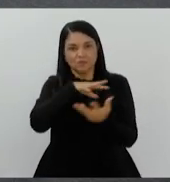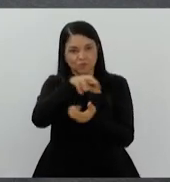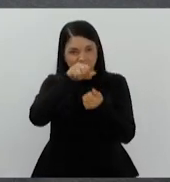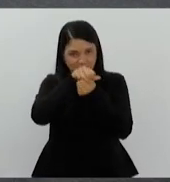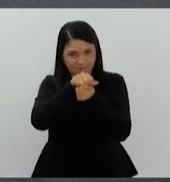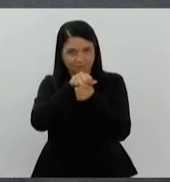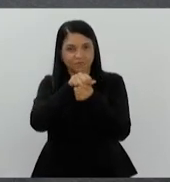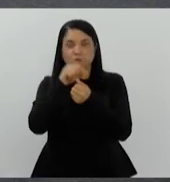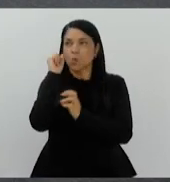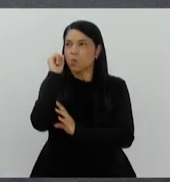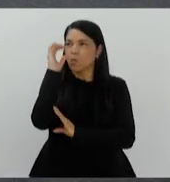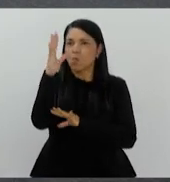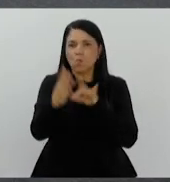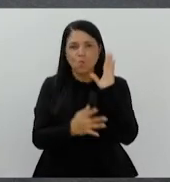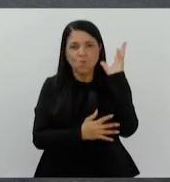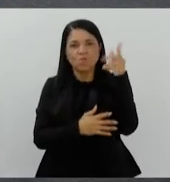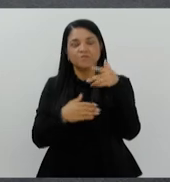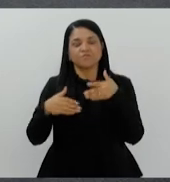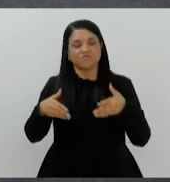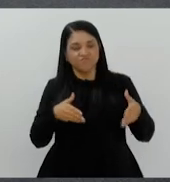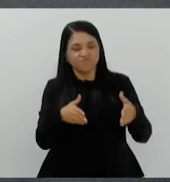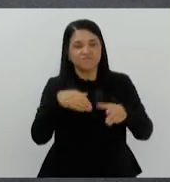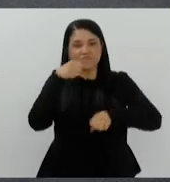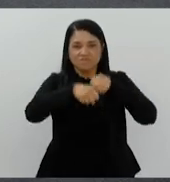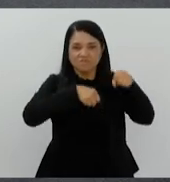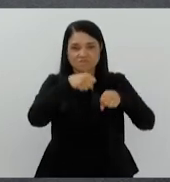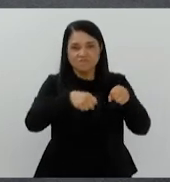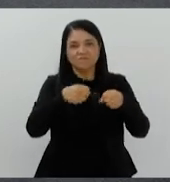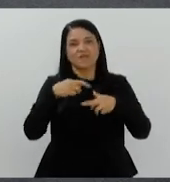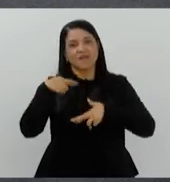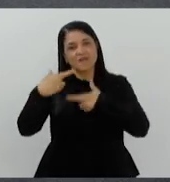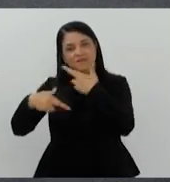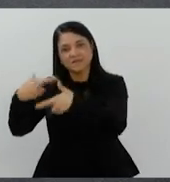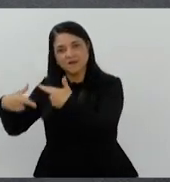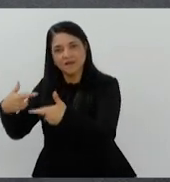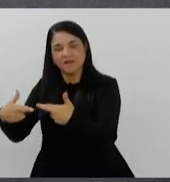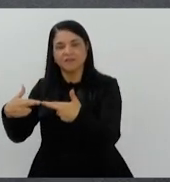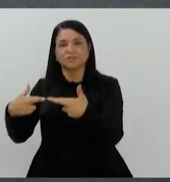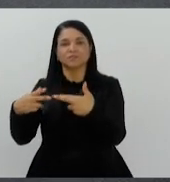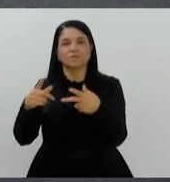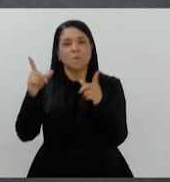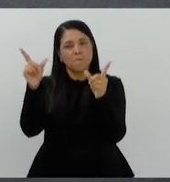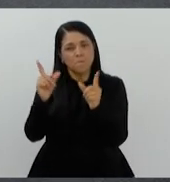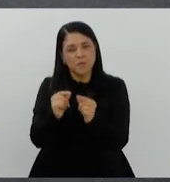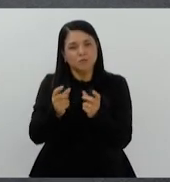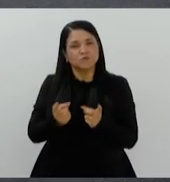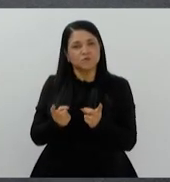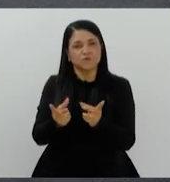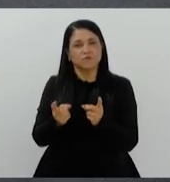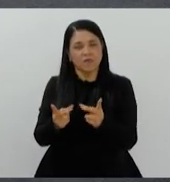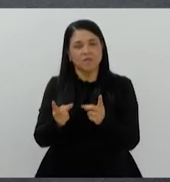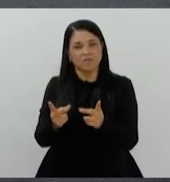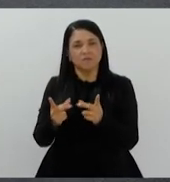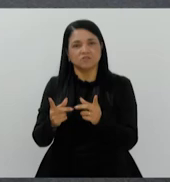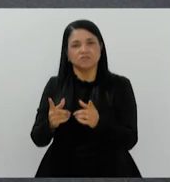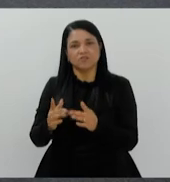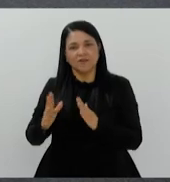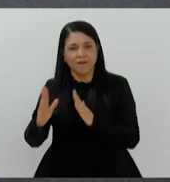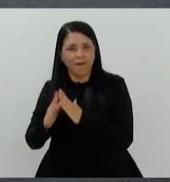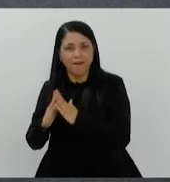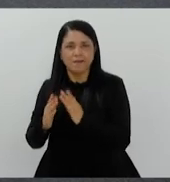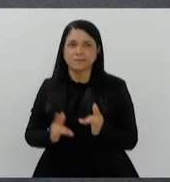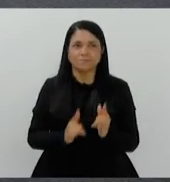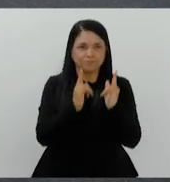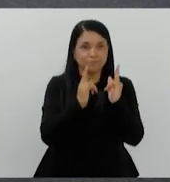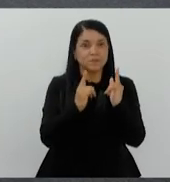Com arborização, ciclovia, reciclagem, menos especulação imobiliária e mais praças